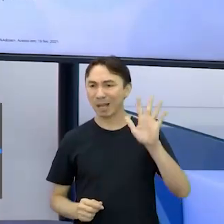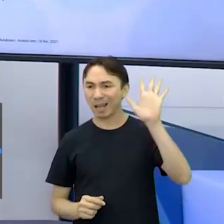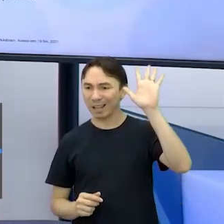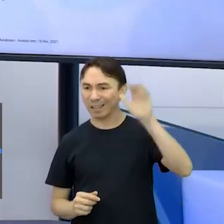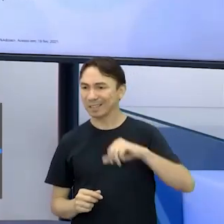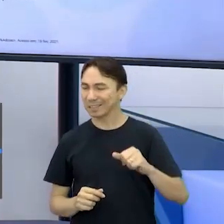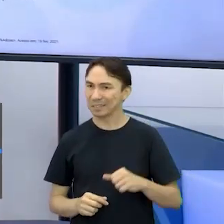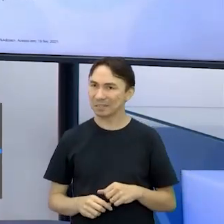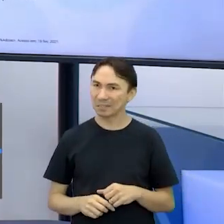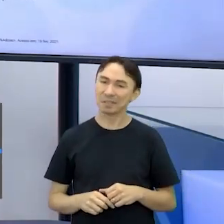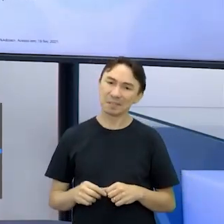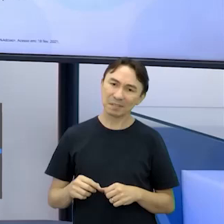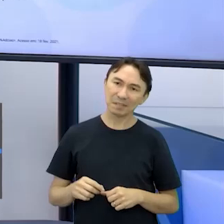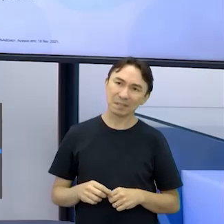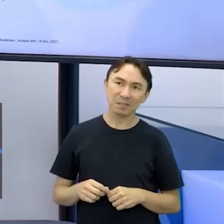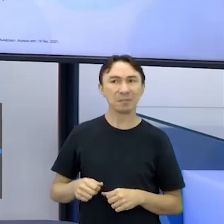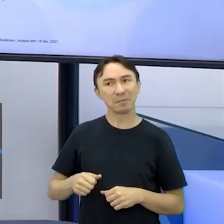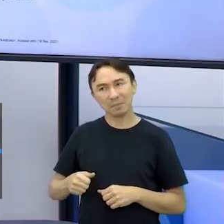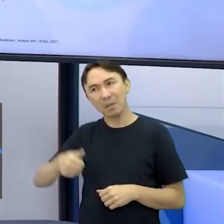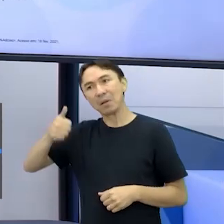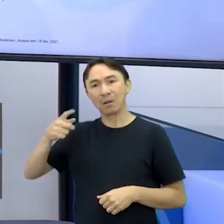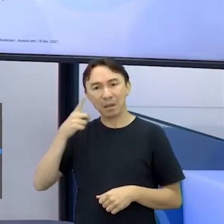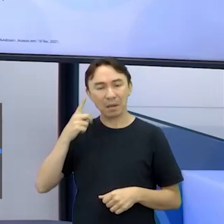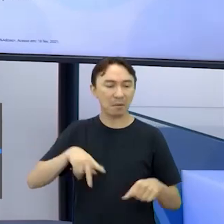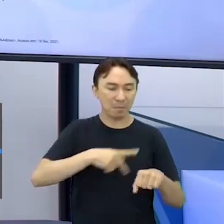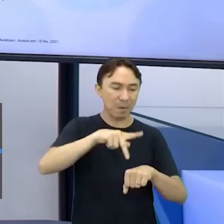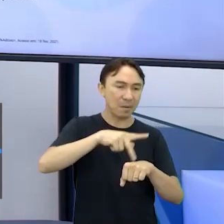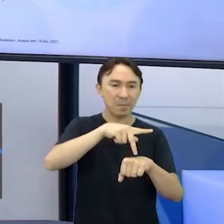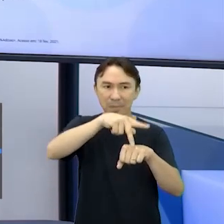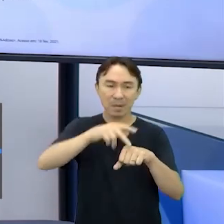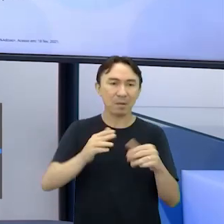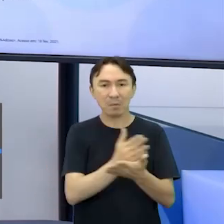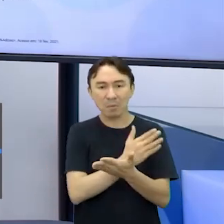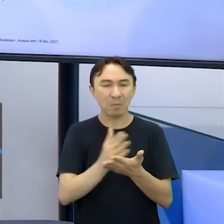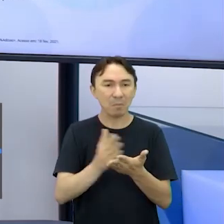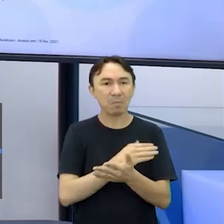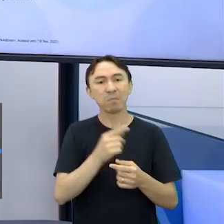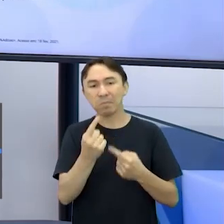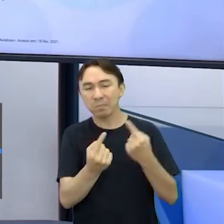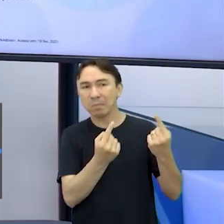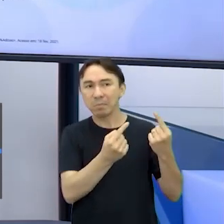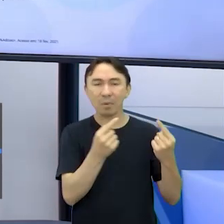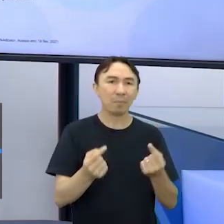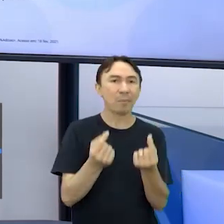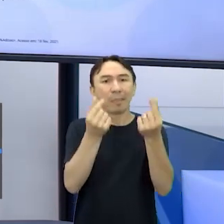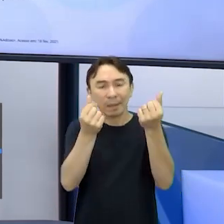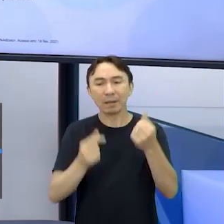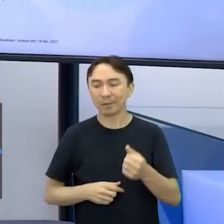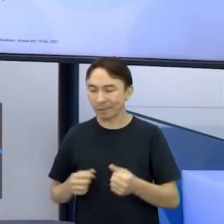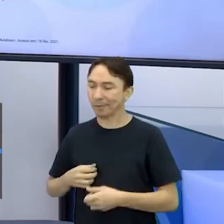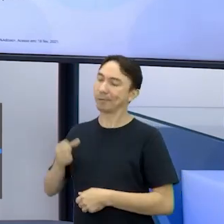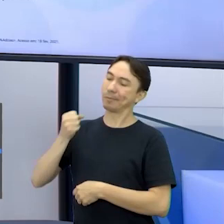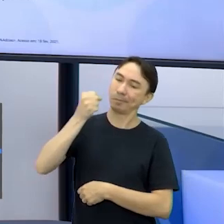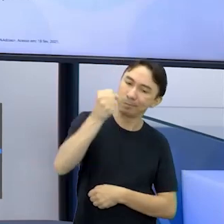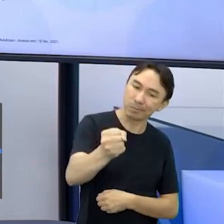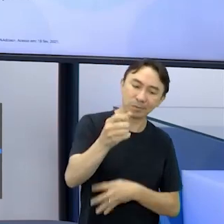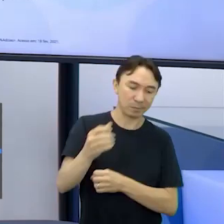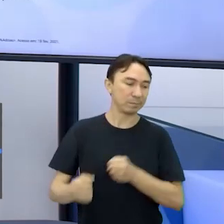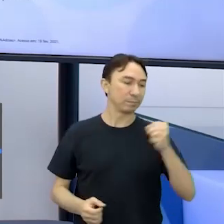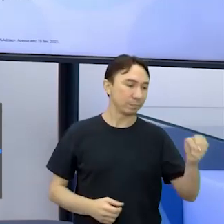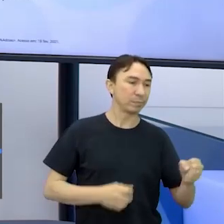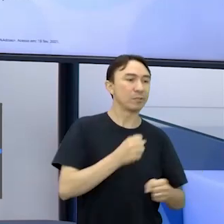repórteres em países mais ricos, né, vamos dizer assim. Então, geralmente, tem um repórter lá nos Estados Unidos que ele